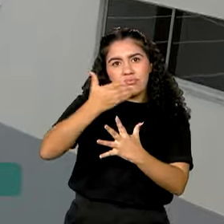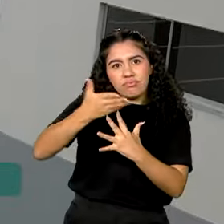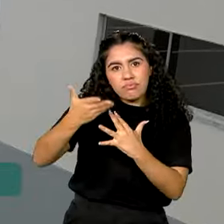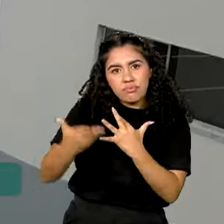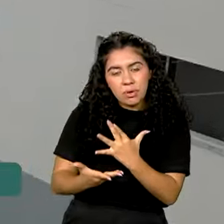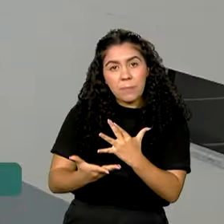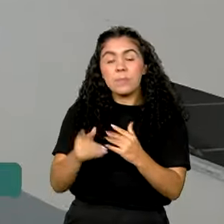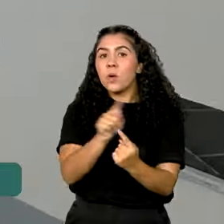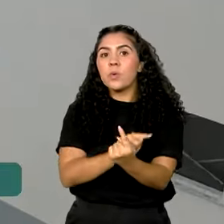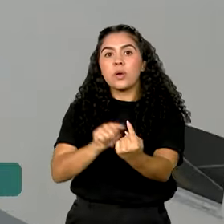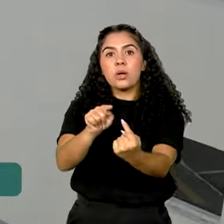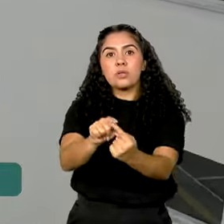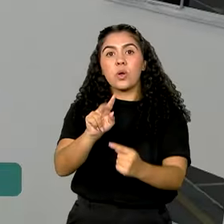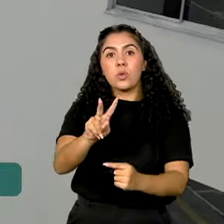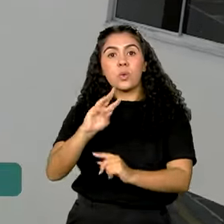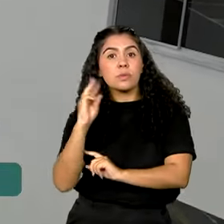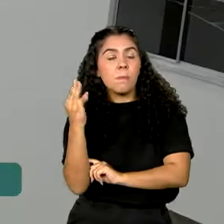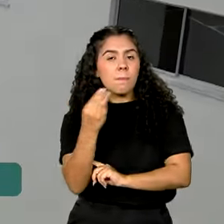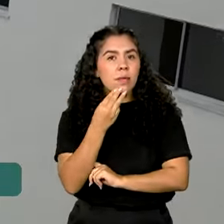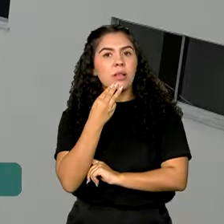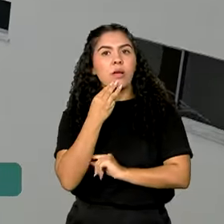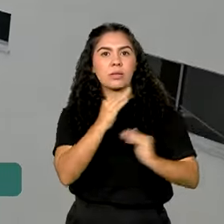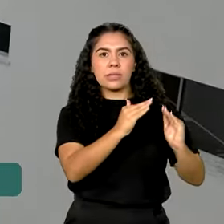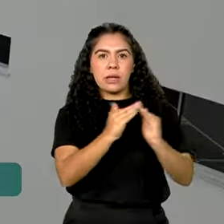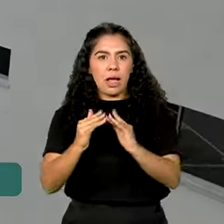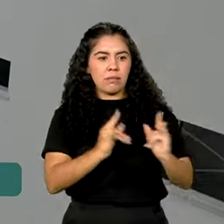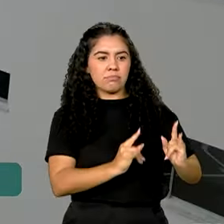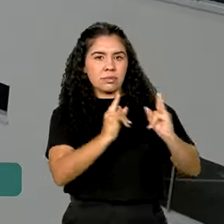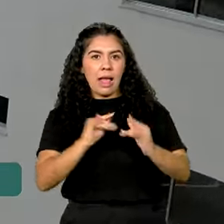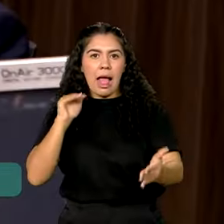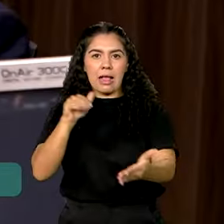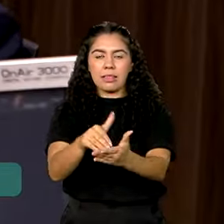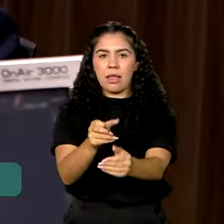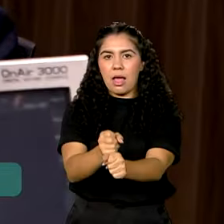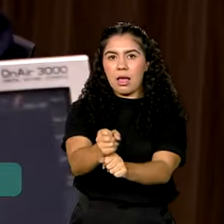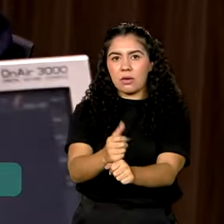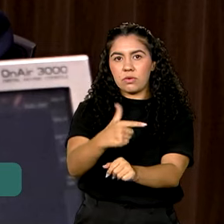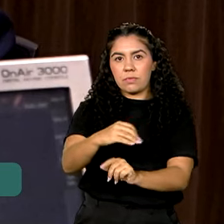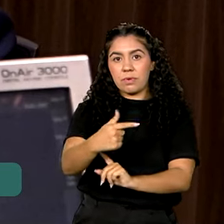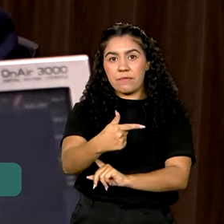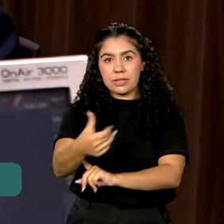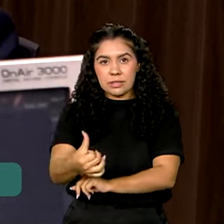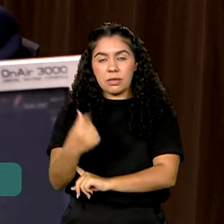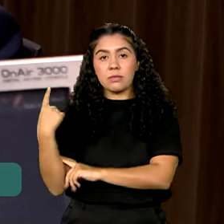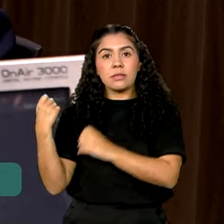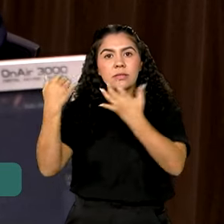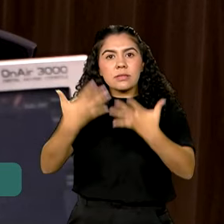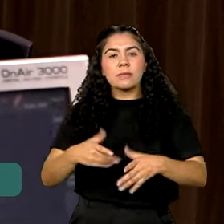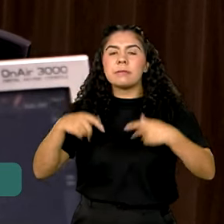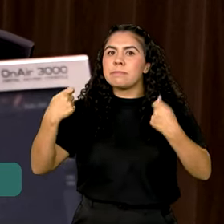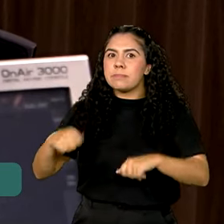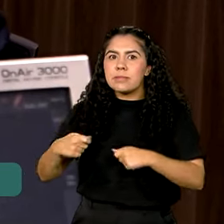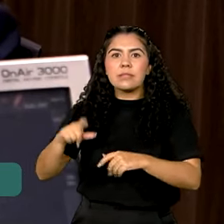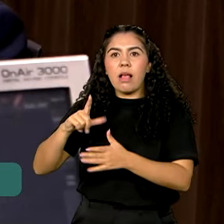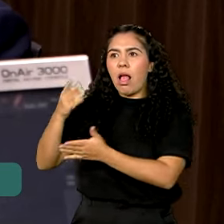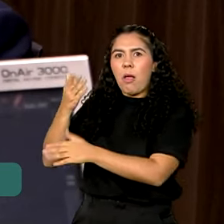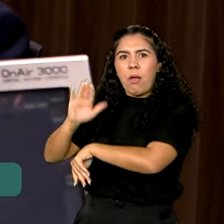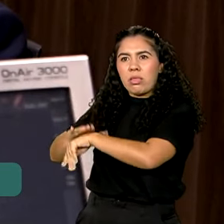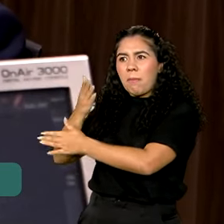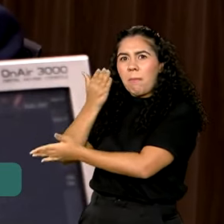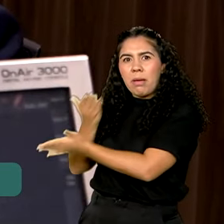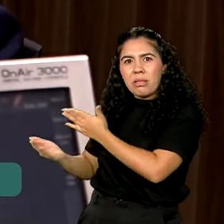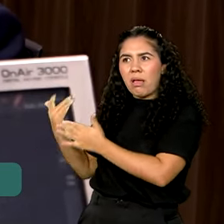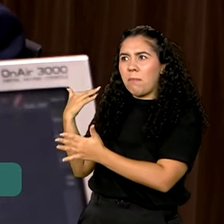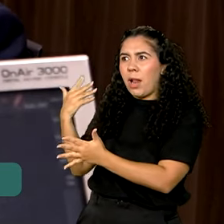2 milhões de moradias até 2026 a gente precisa recuperar o tempo perdido Então nós vamos ultrapassar a